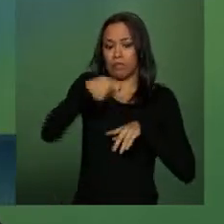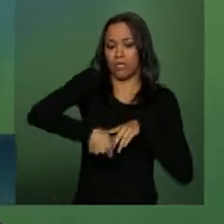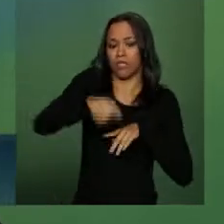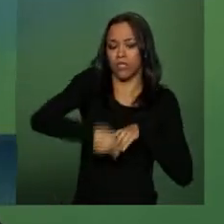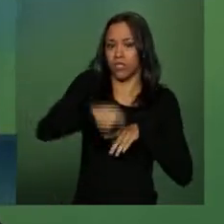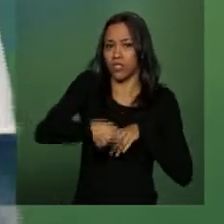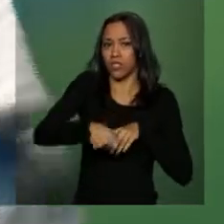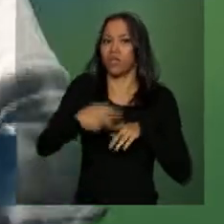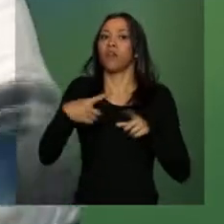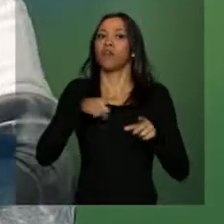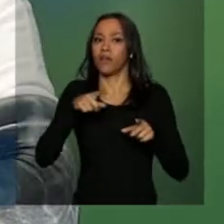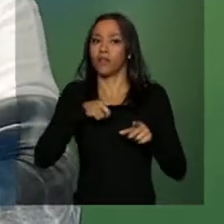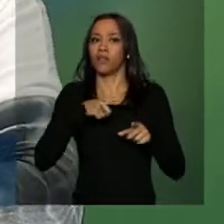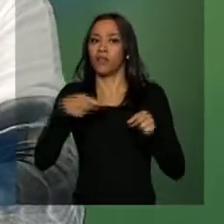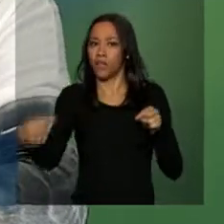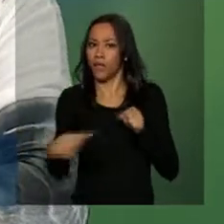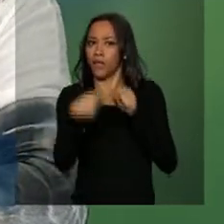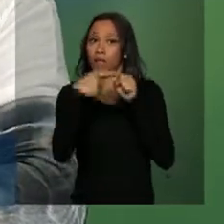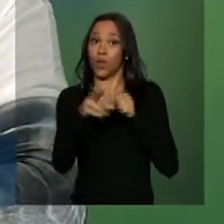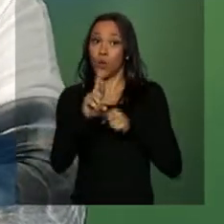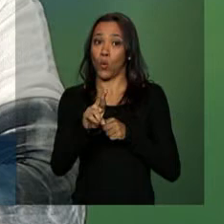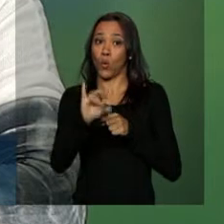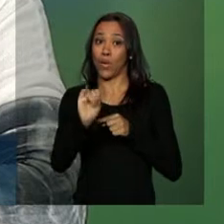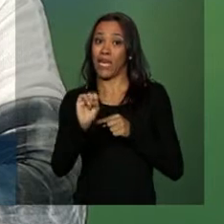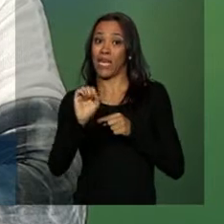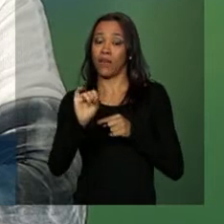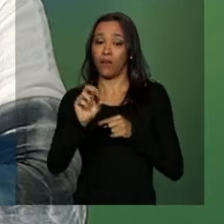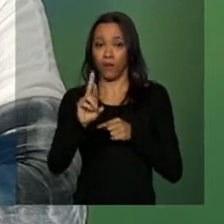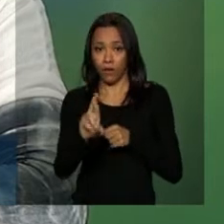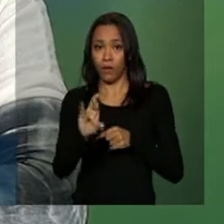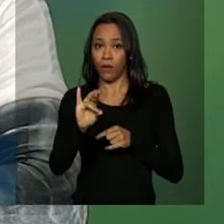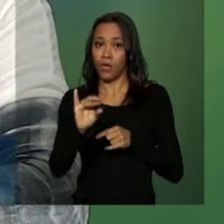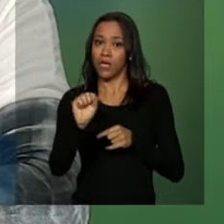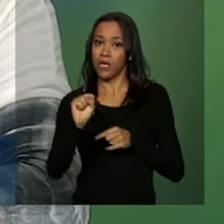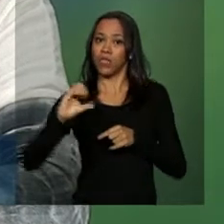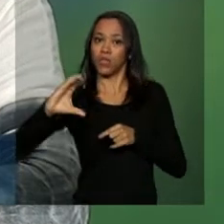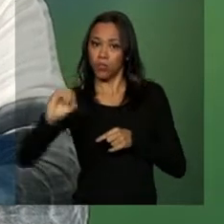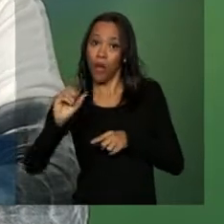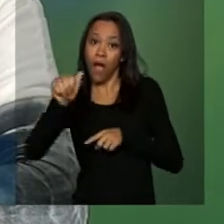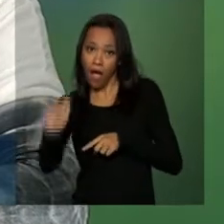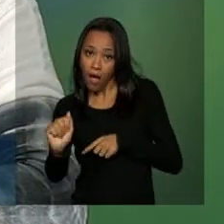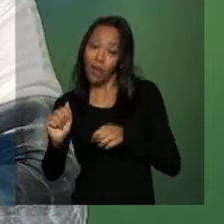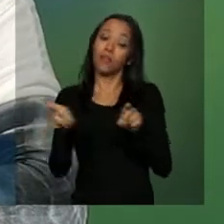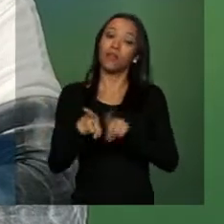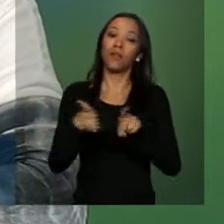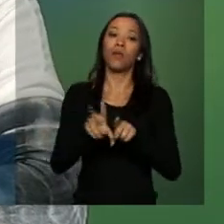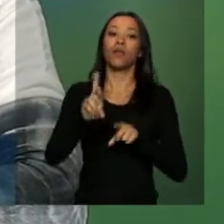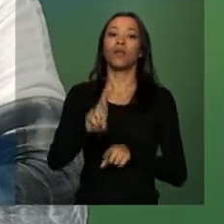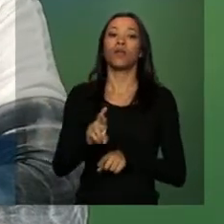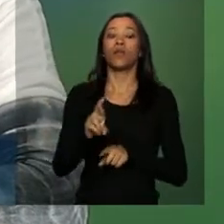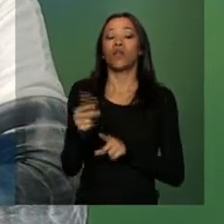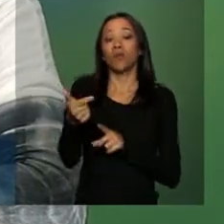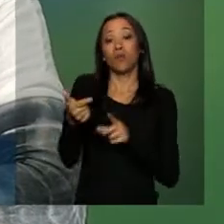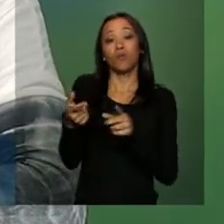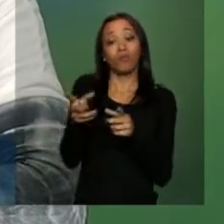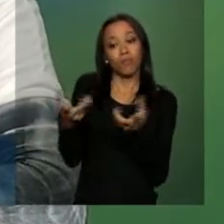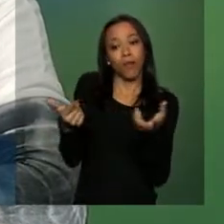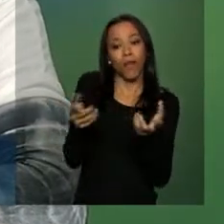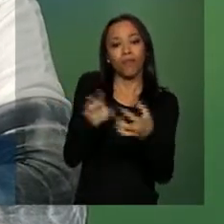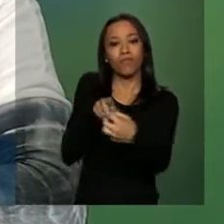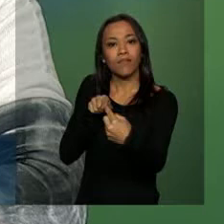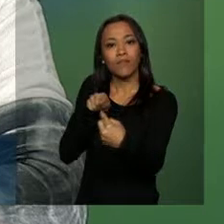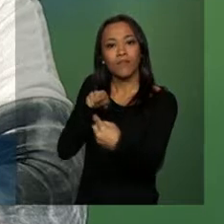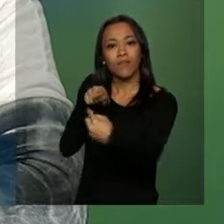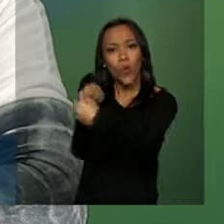grande e o RISPOA do pequeno. Então, não é uma autorregulamentação, é uma regulamentação por decreto de